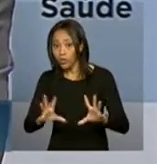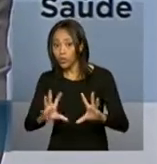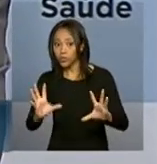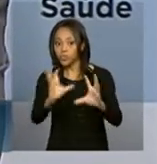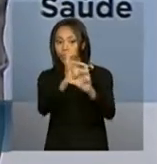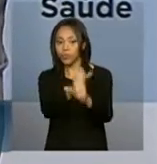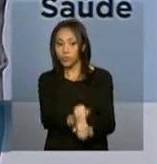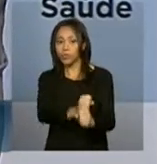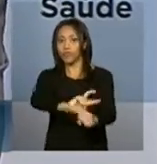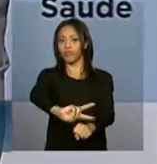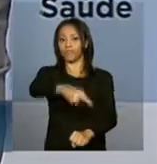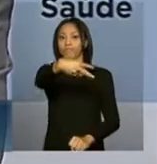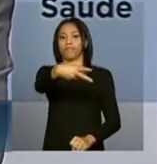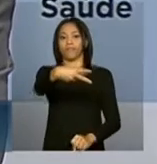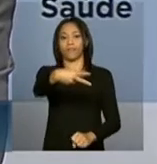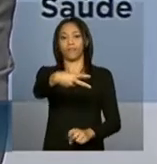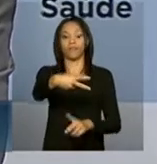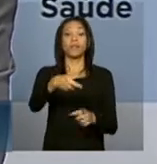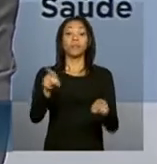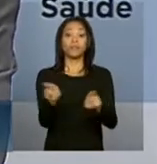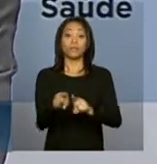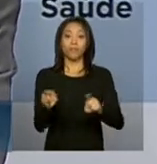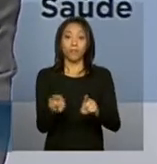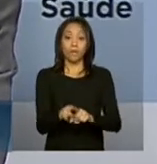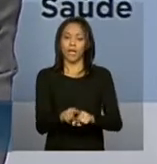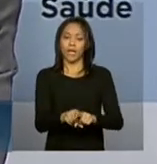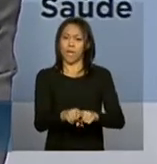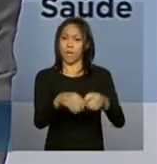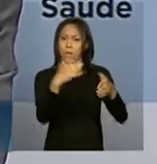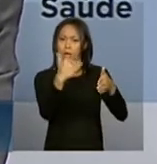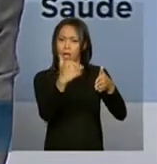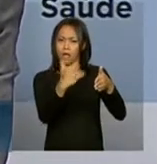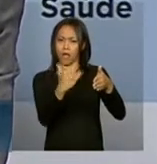que, historicamente, a ampliação do rol